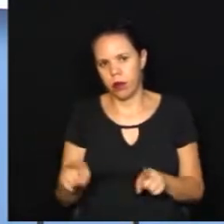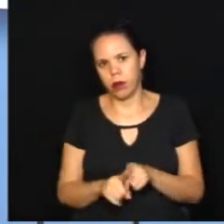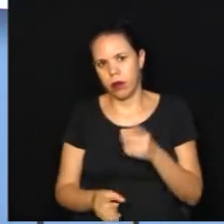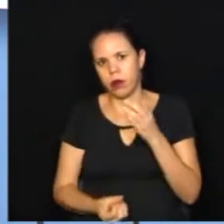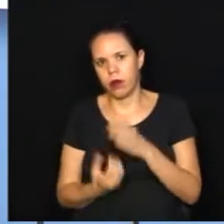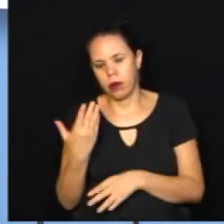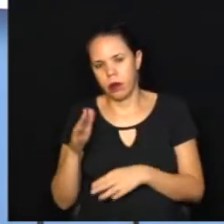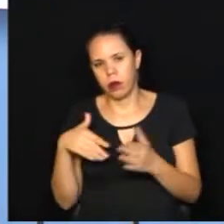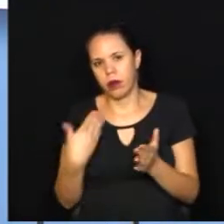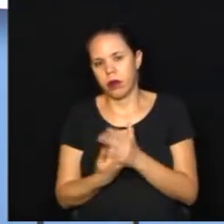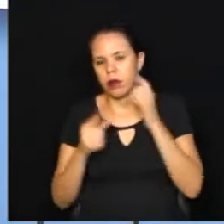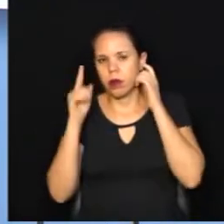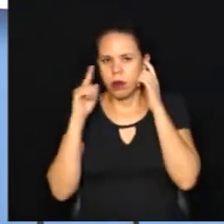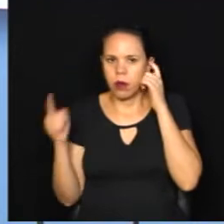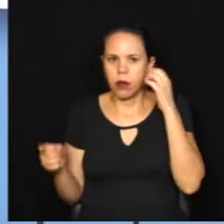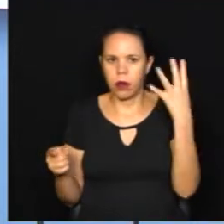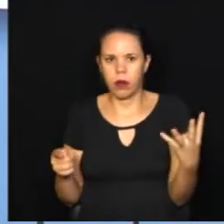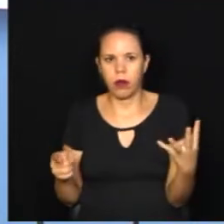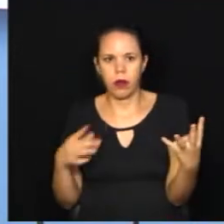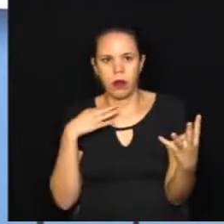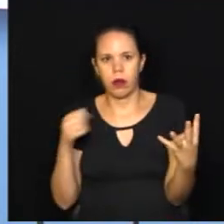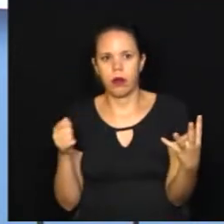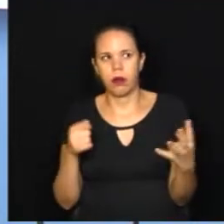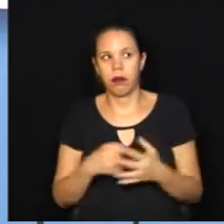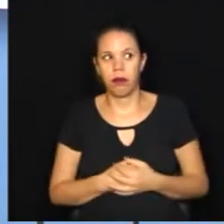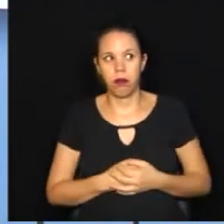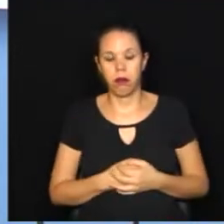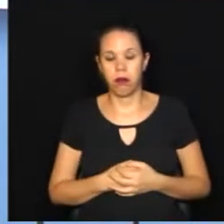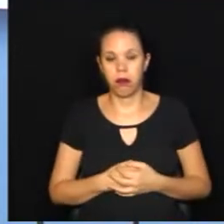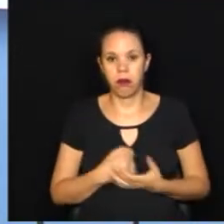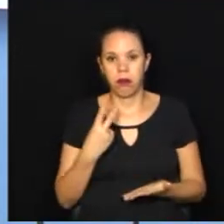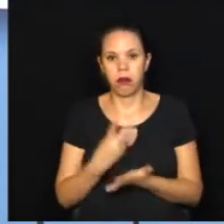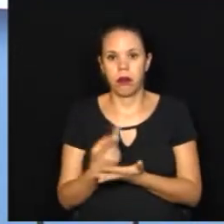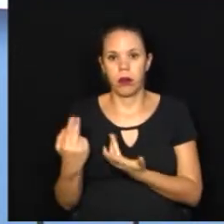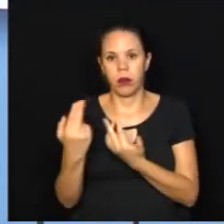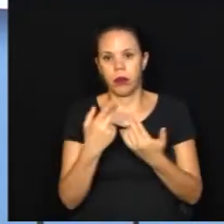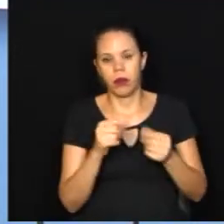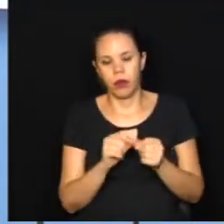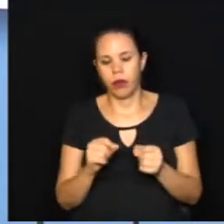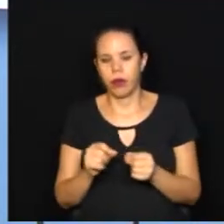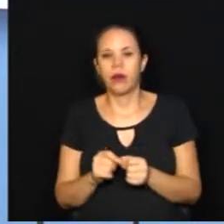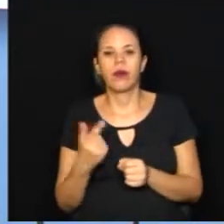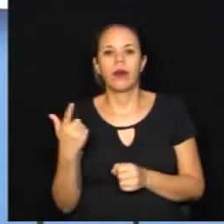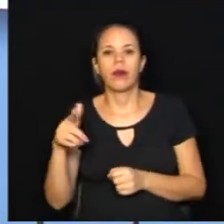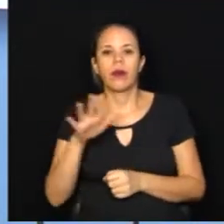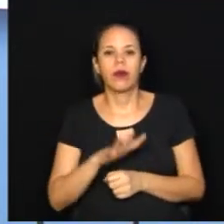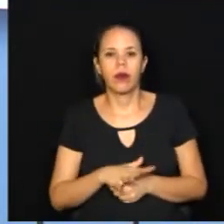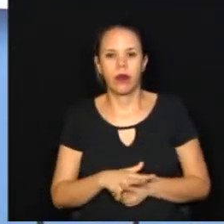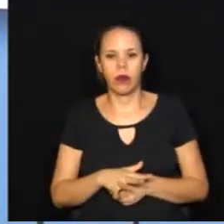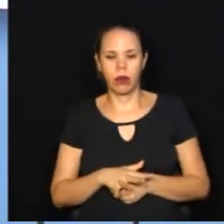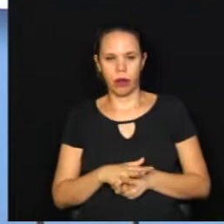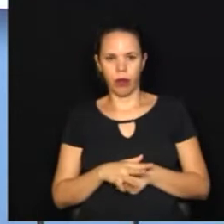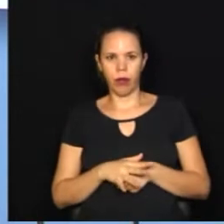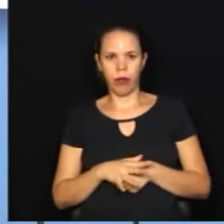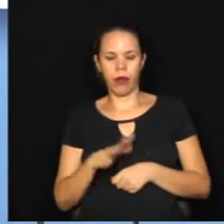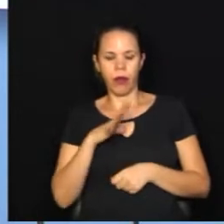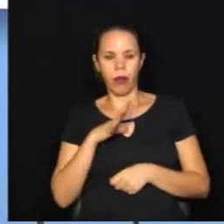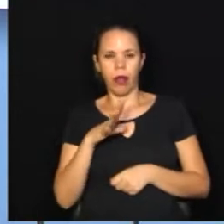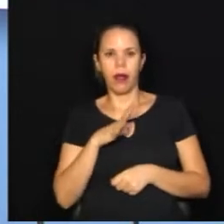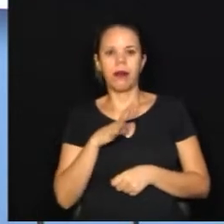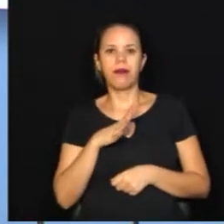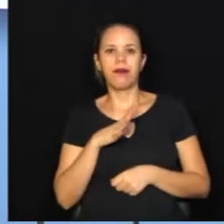tenha essa fiscalização para reduzir a circulação de pessoas fora da cidade durante o feriado prolongado